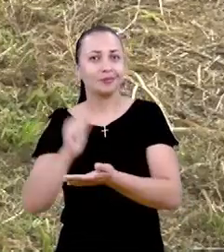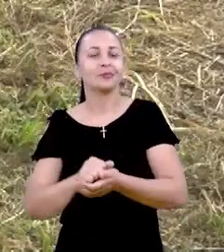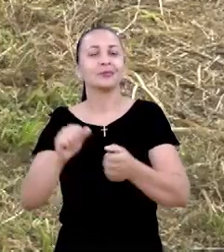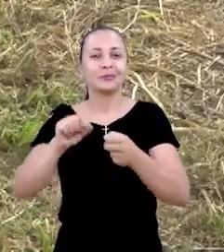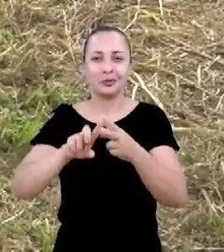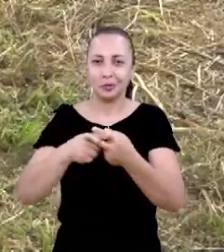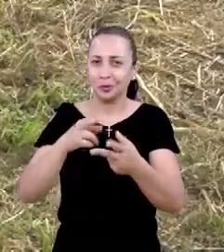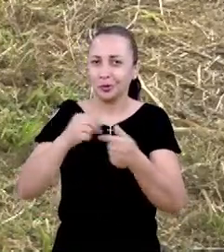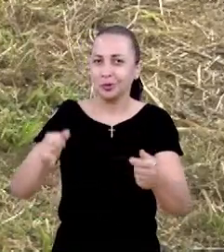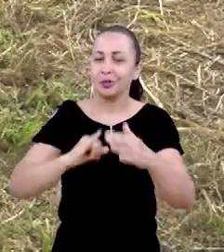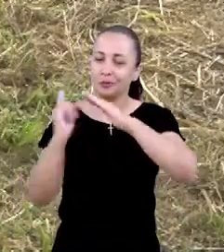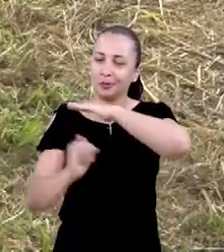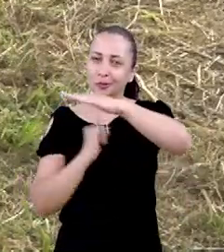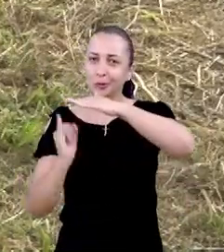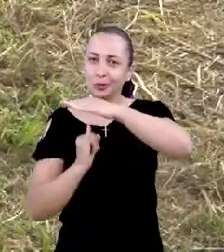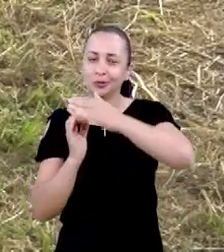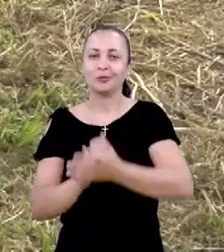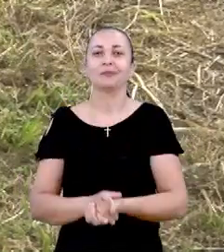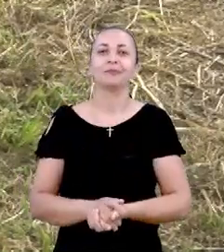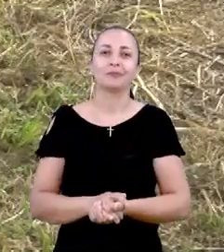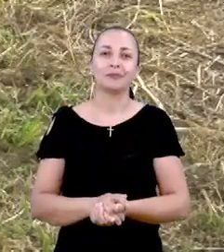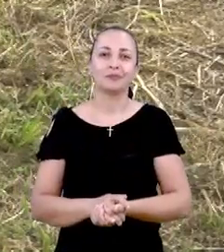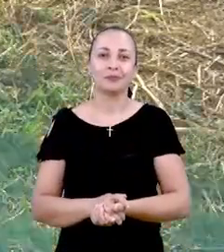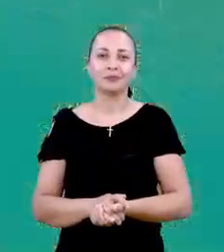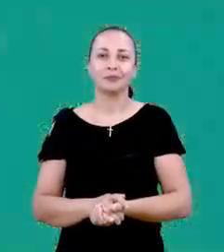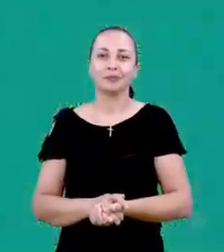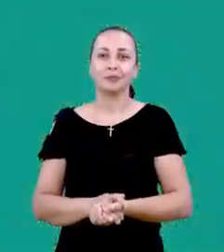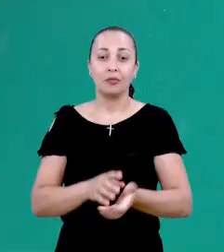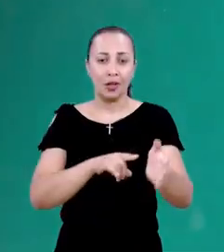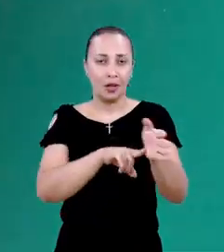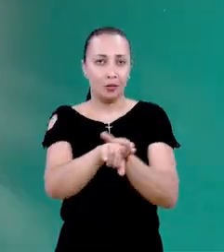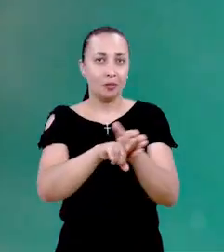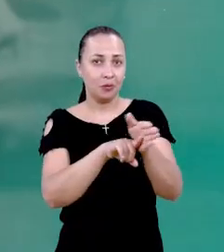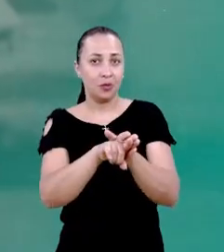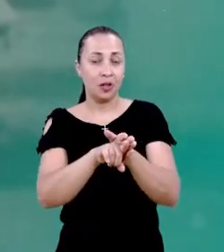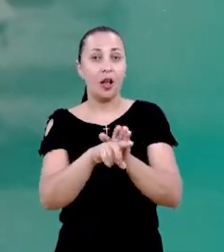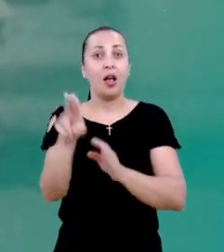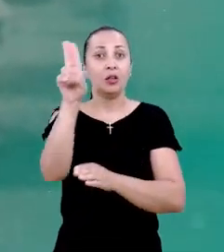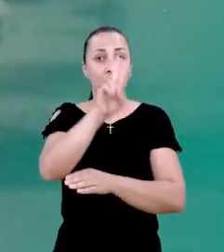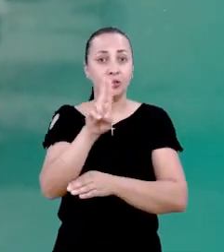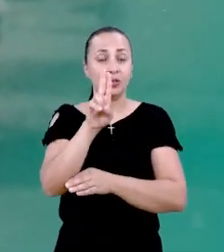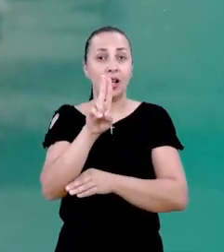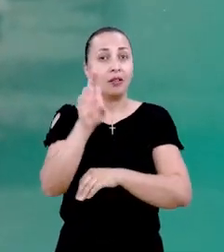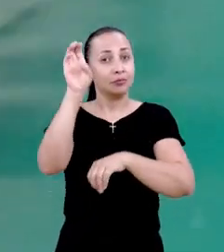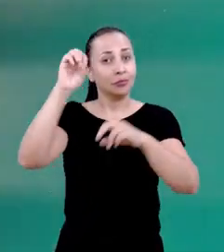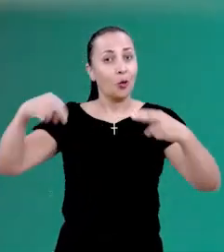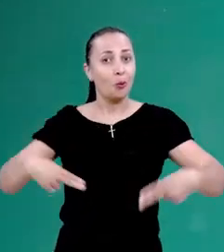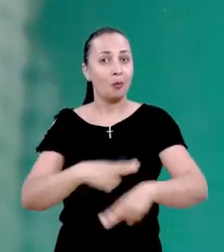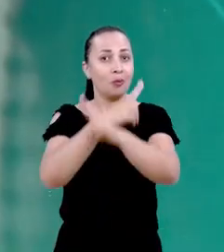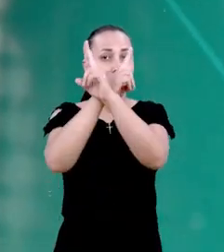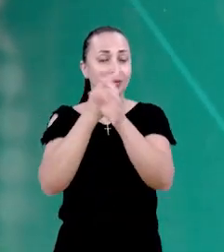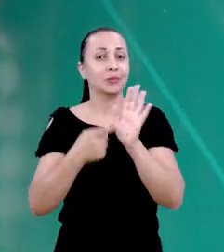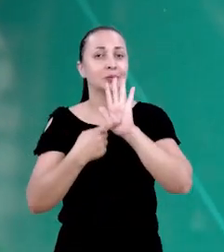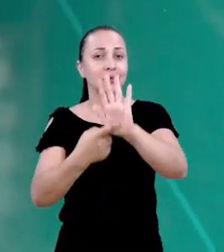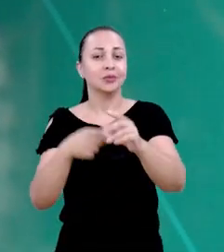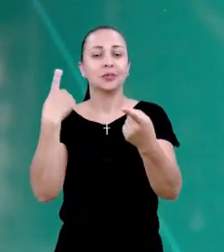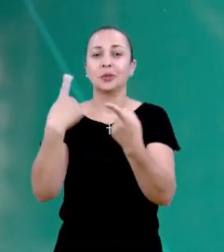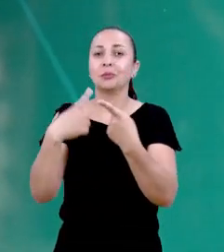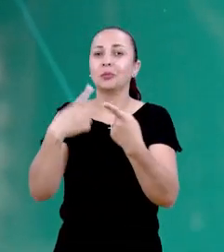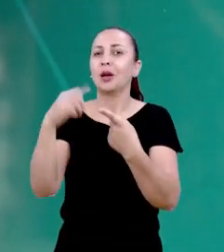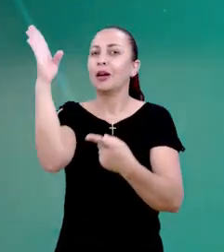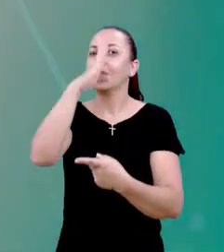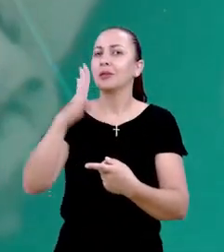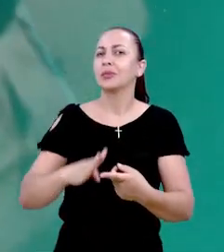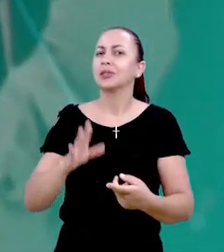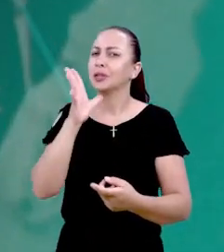pesquisas científicas produzidas por essas entidades. Pesquisa da Universidade Estadual do Sudoeste da Bahia